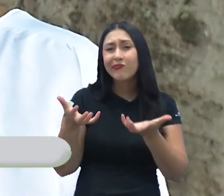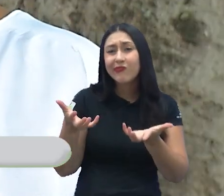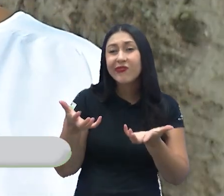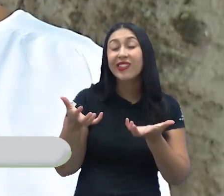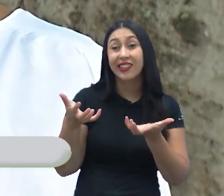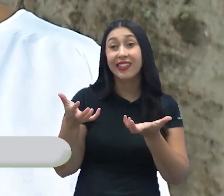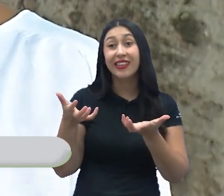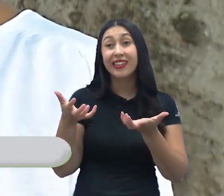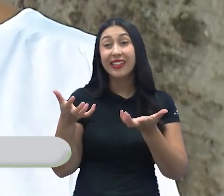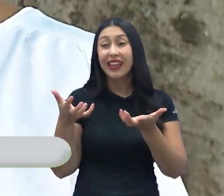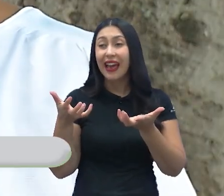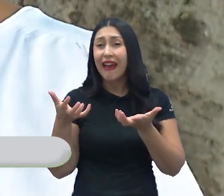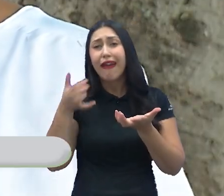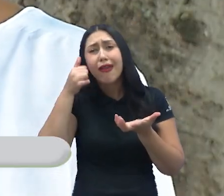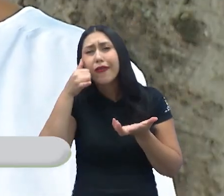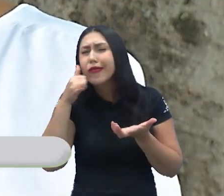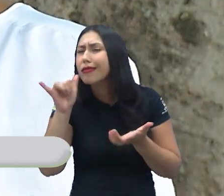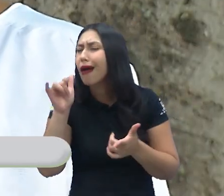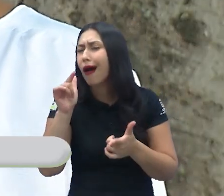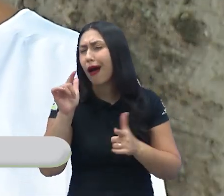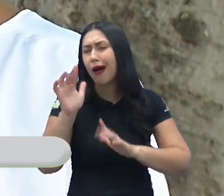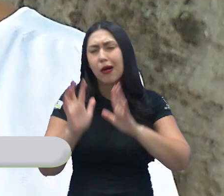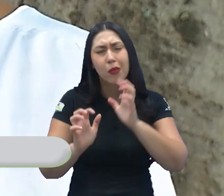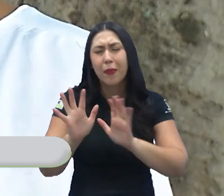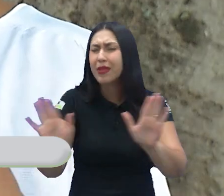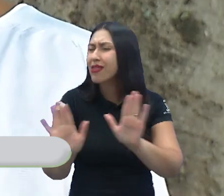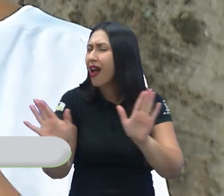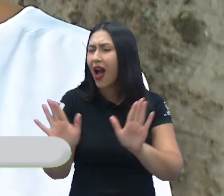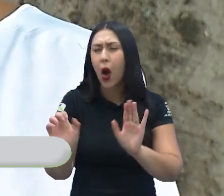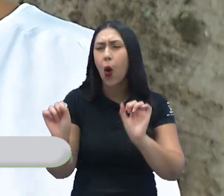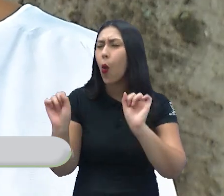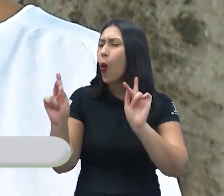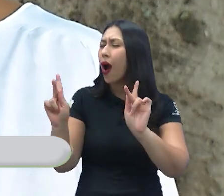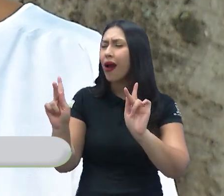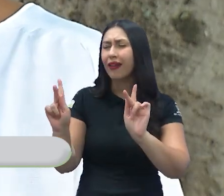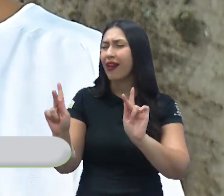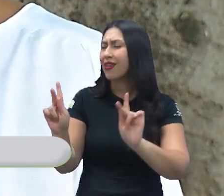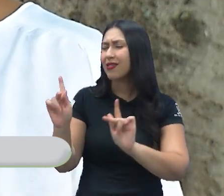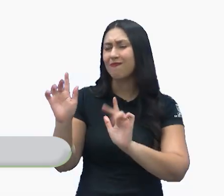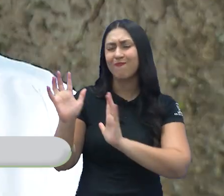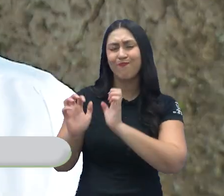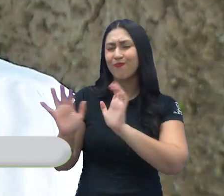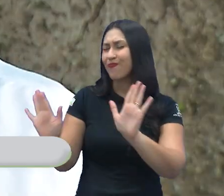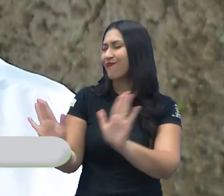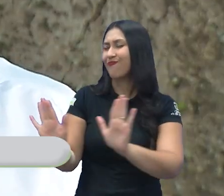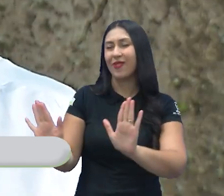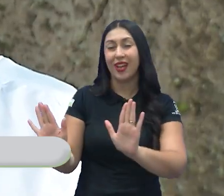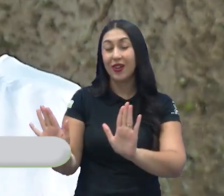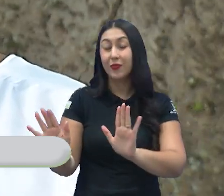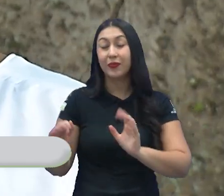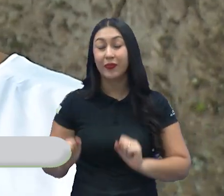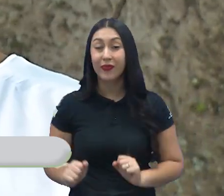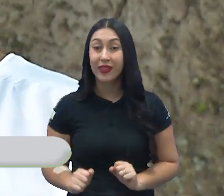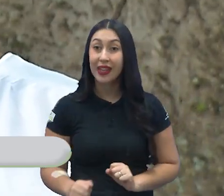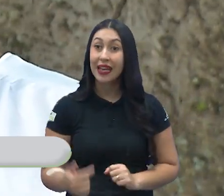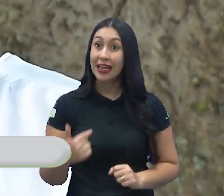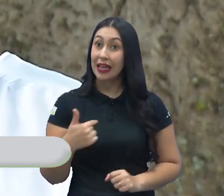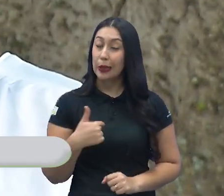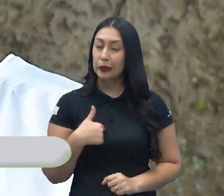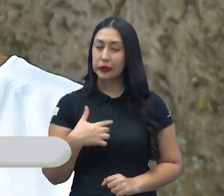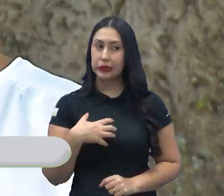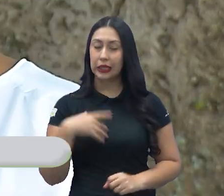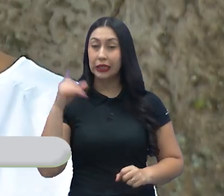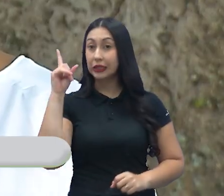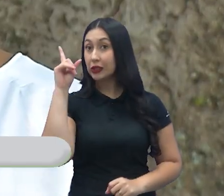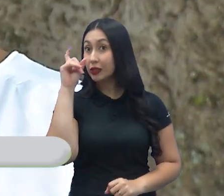busca conflitos, entre ser feliz e ter razão, ela sempre prefere ser feliz. Eu tinha dificuldade